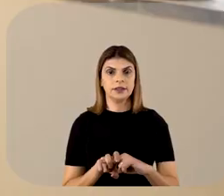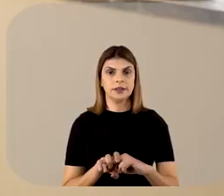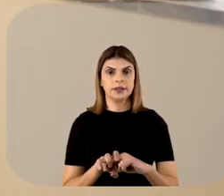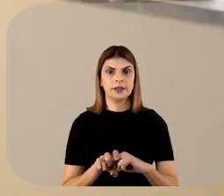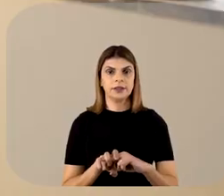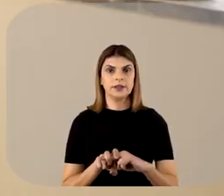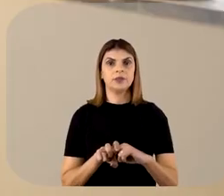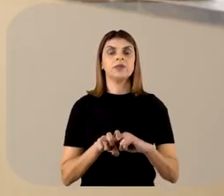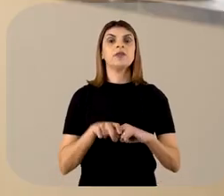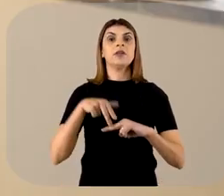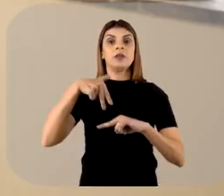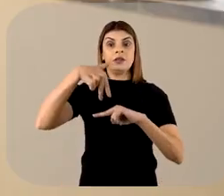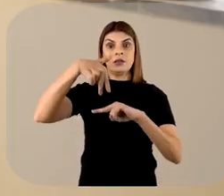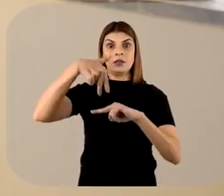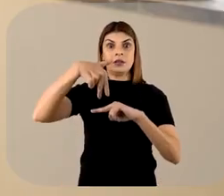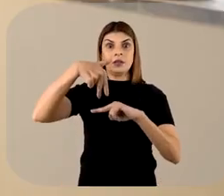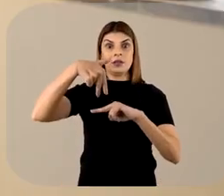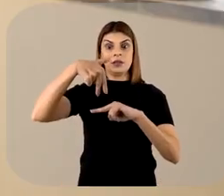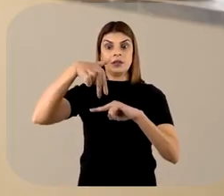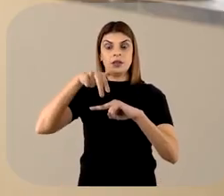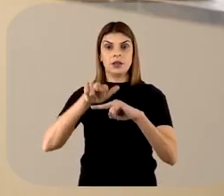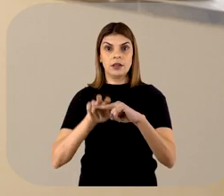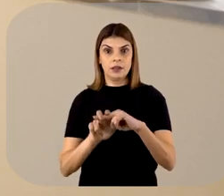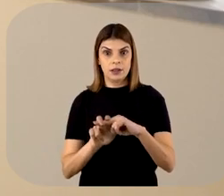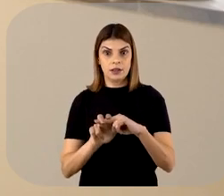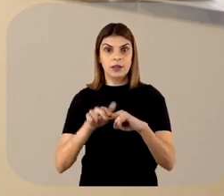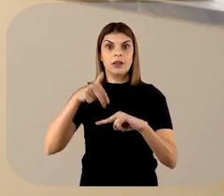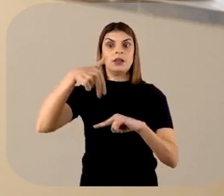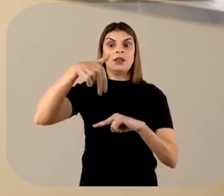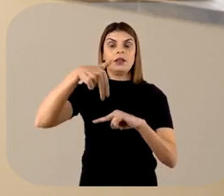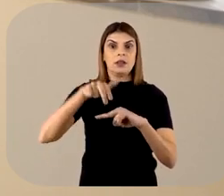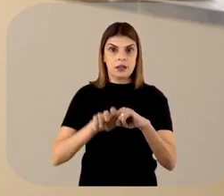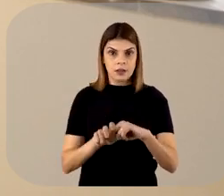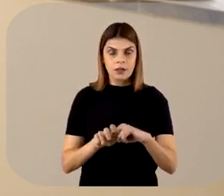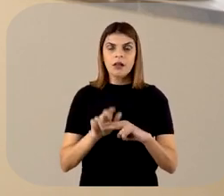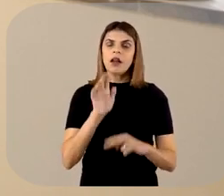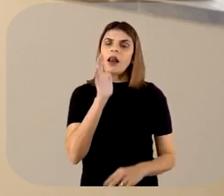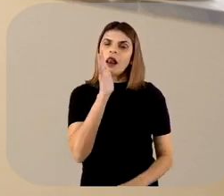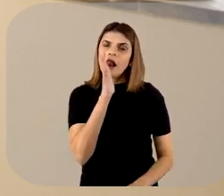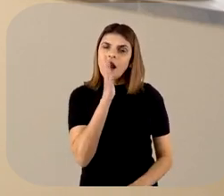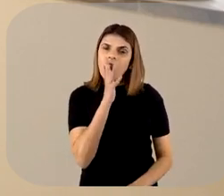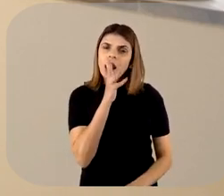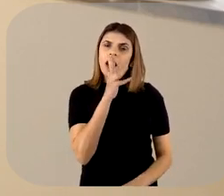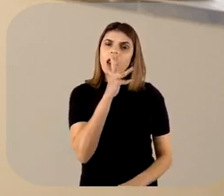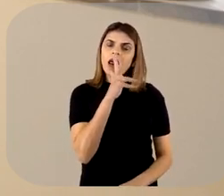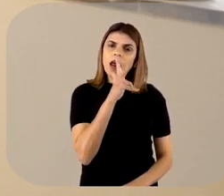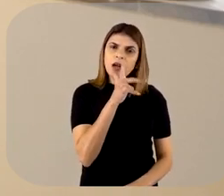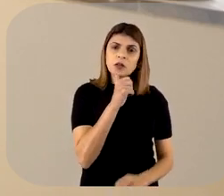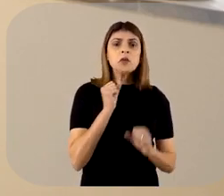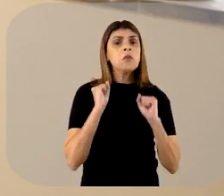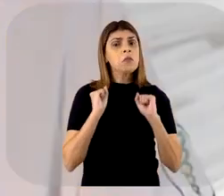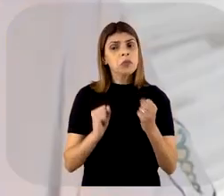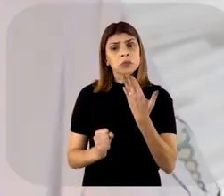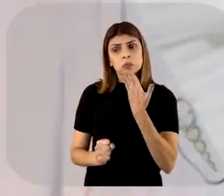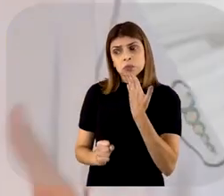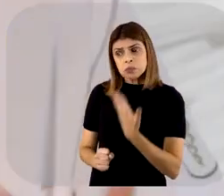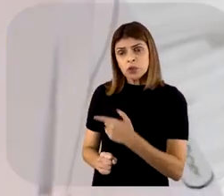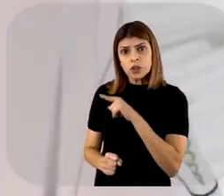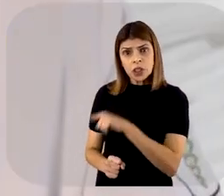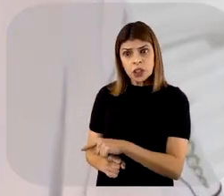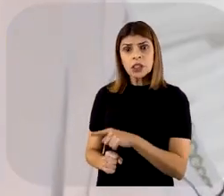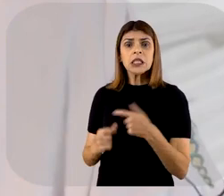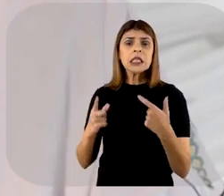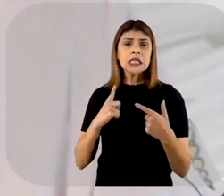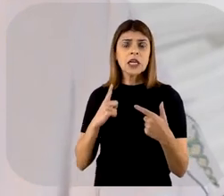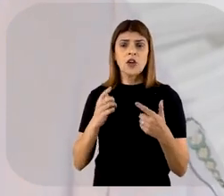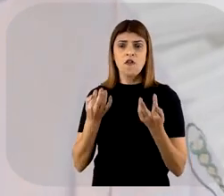senta. O ato de fazer o levantar e o sentar lentos, De preferência, pode até pedir para esse idoso, se ele, caso